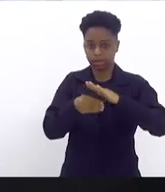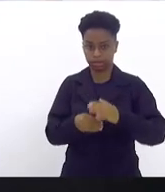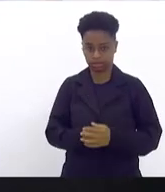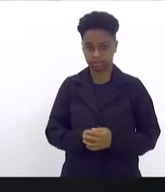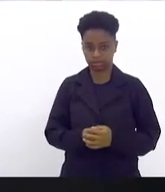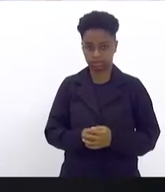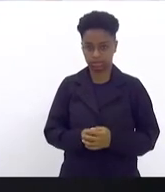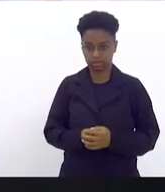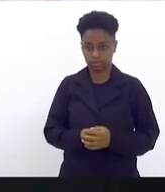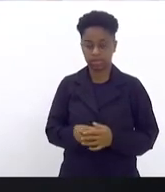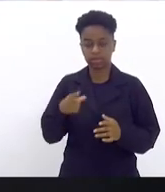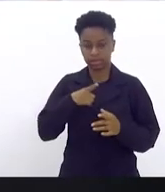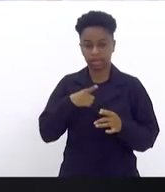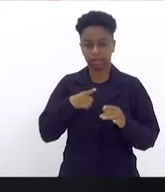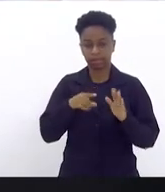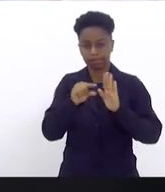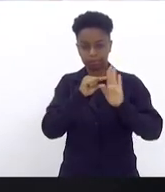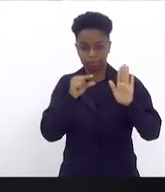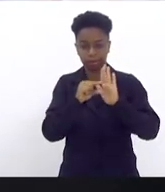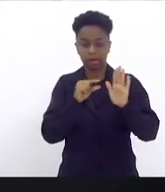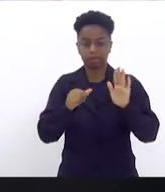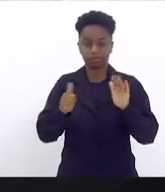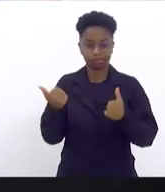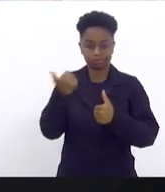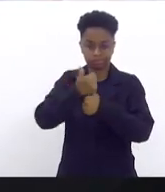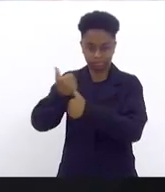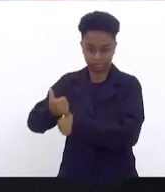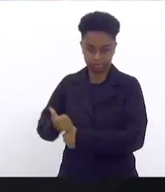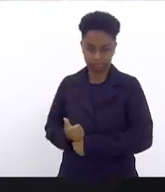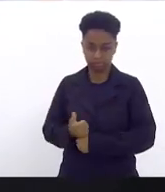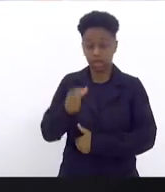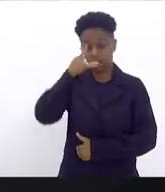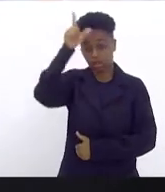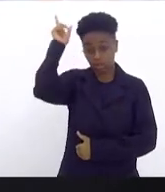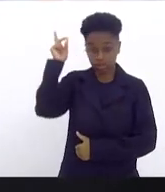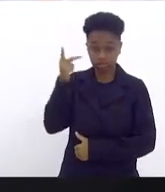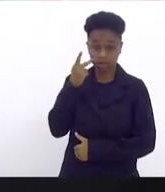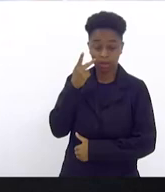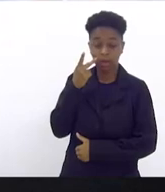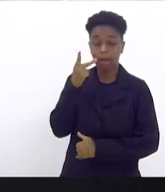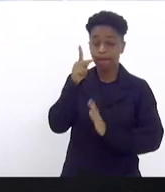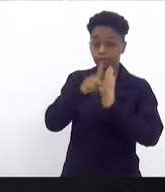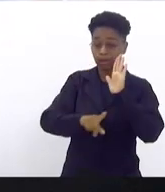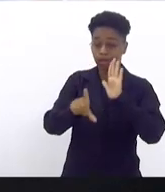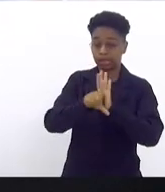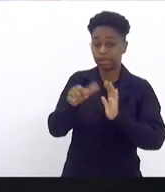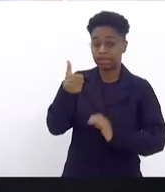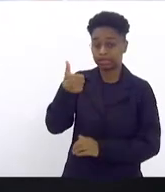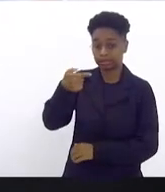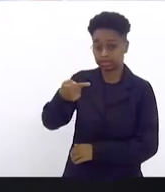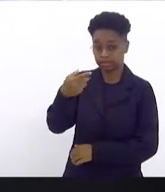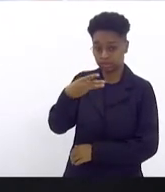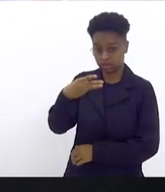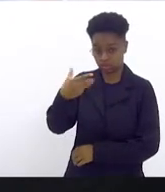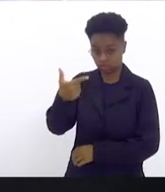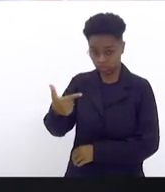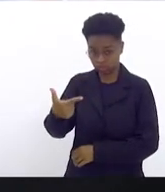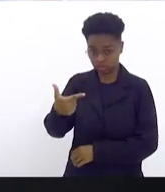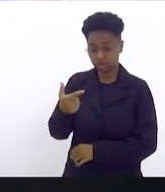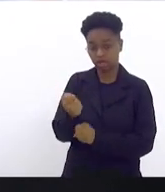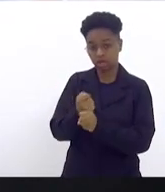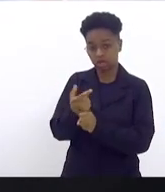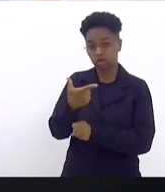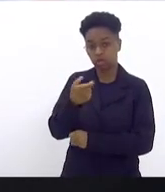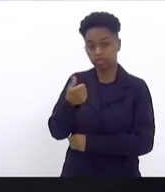com emendas. Presidente. Pois não, deputado Luiz Paulo. Projeto de lei 1732